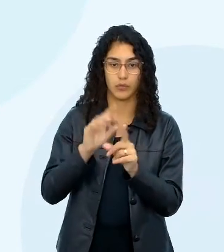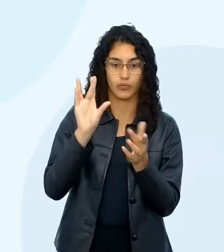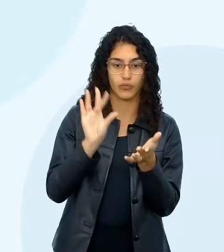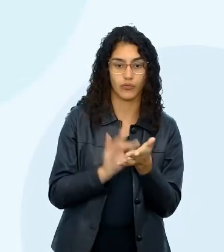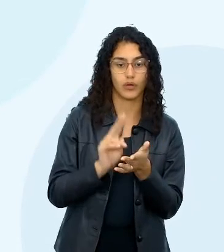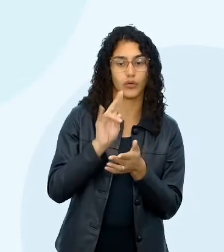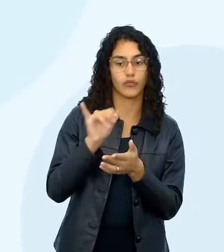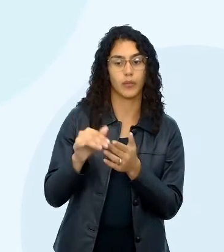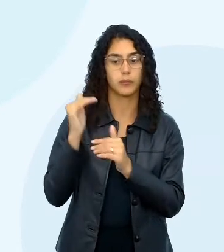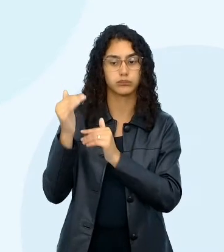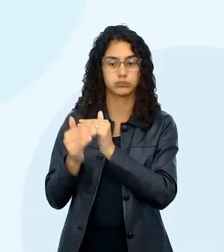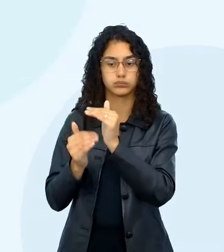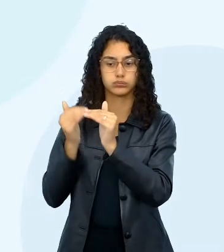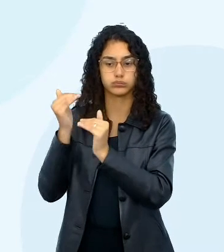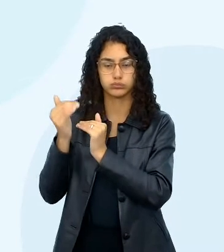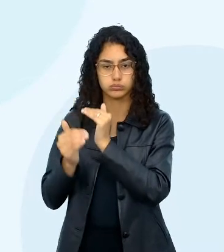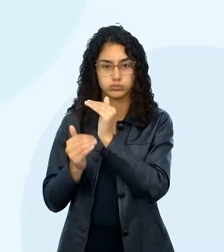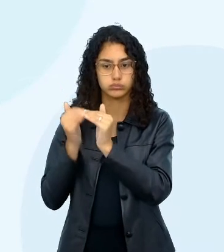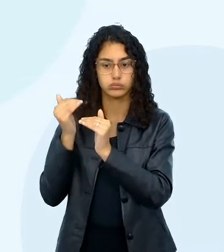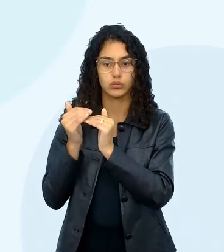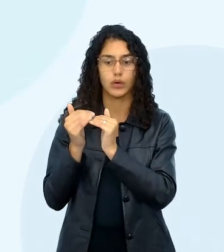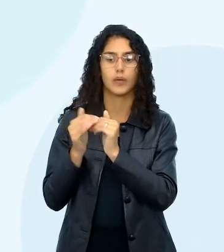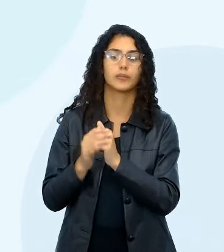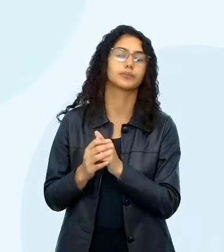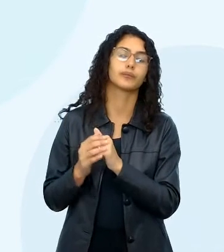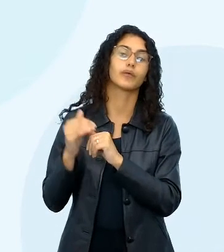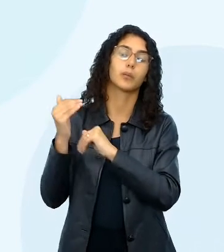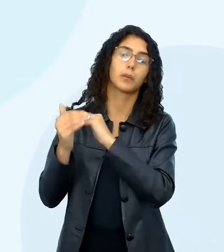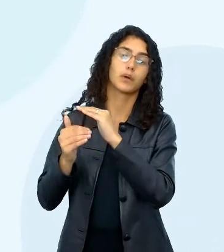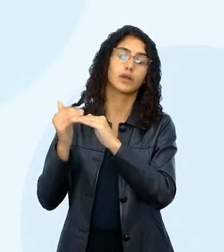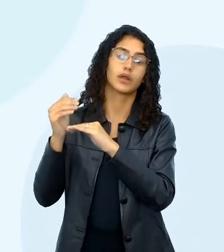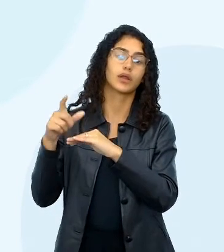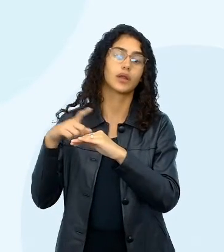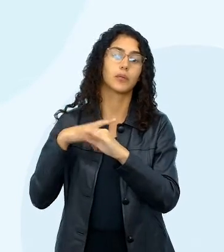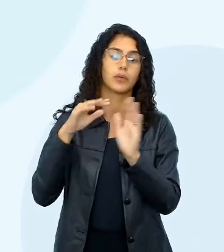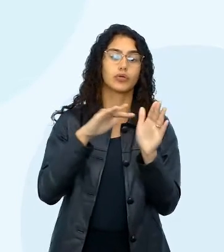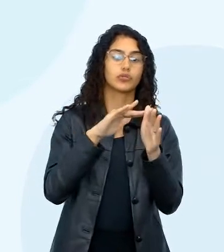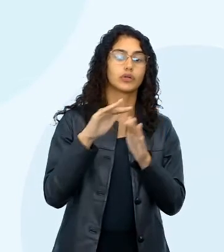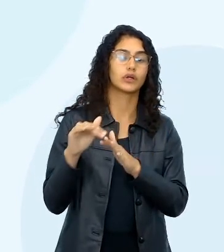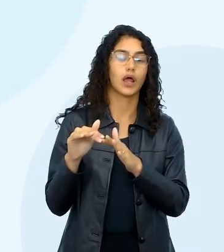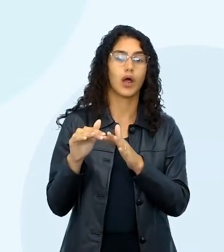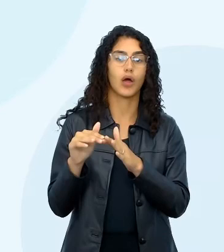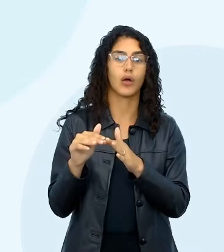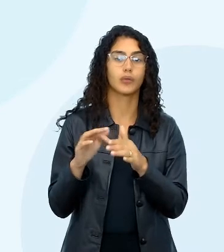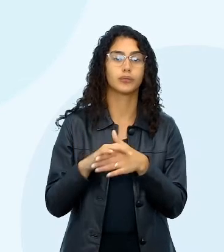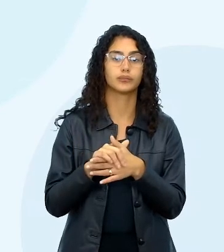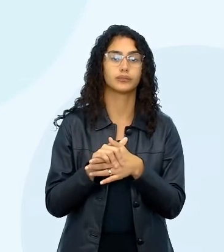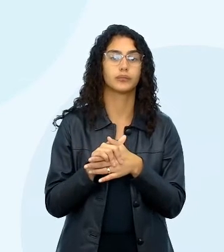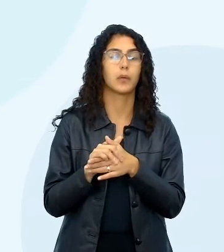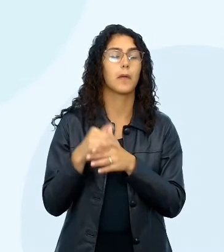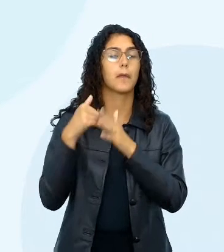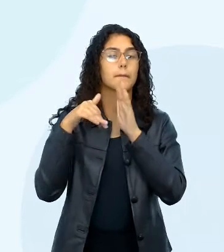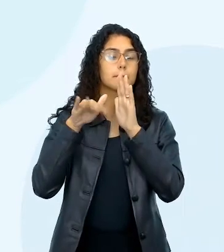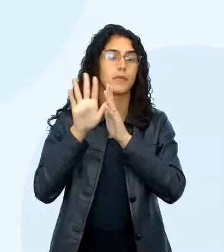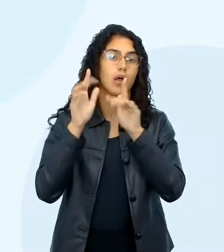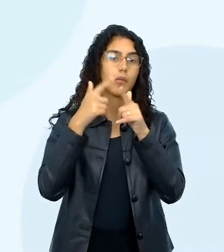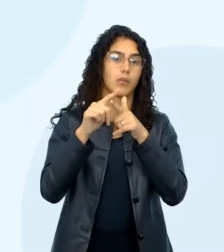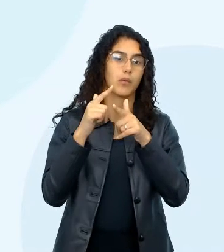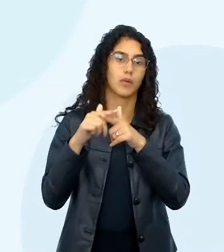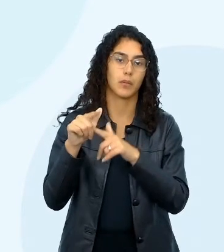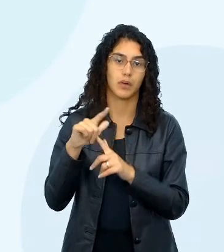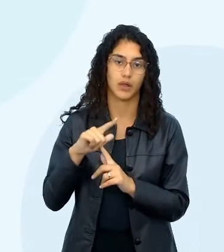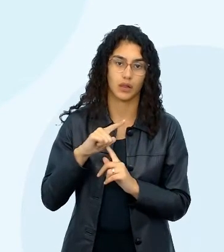ele vai passar por uma série de processos aí para retirar esses demais poluentes,